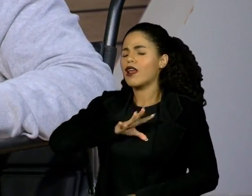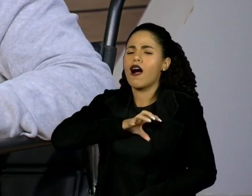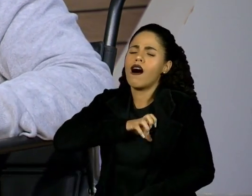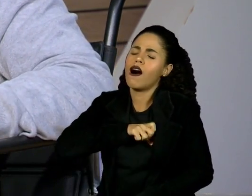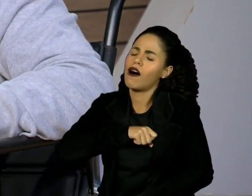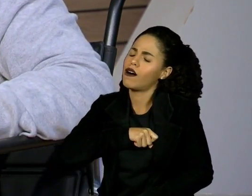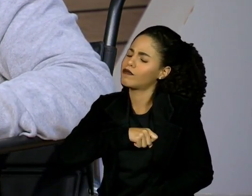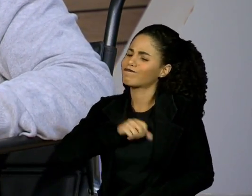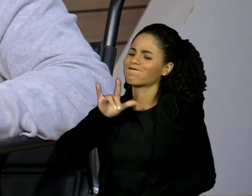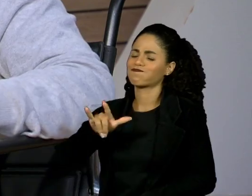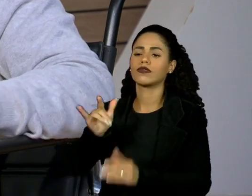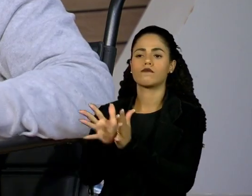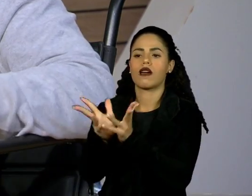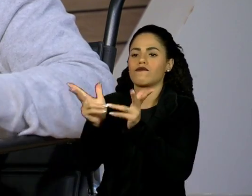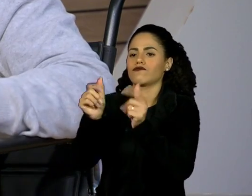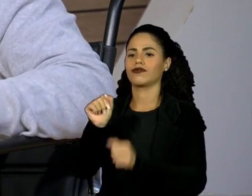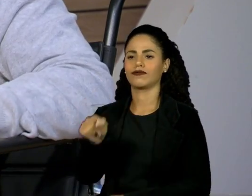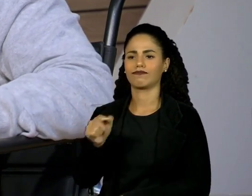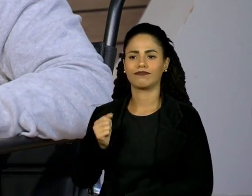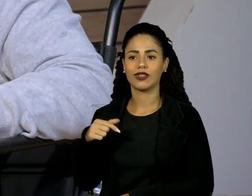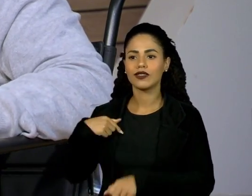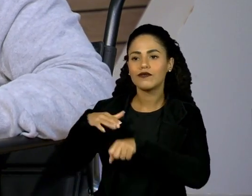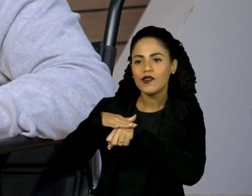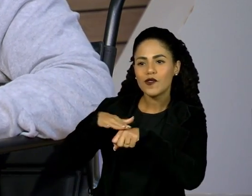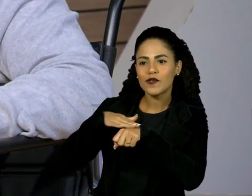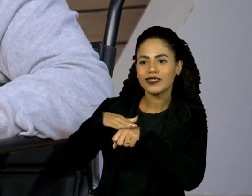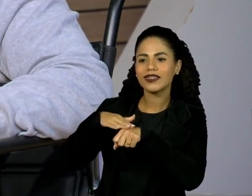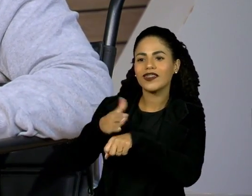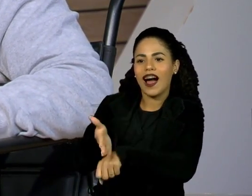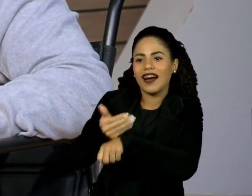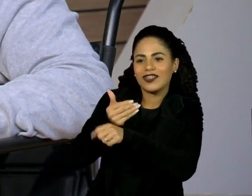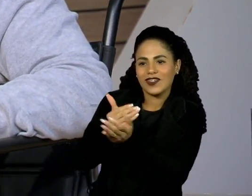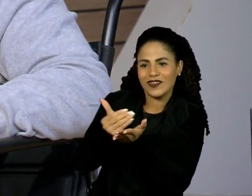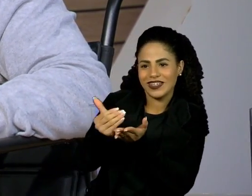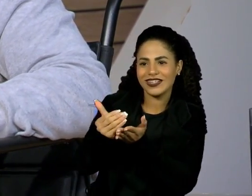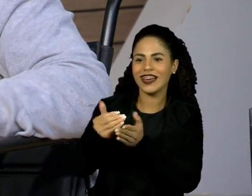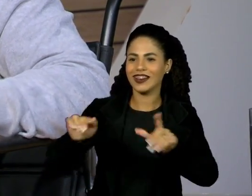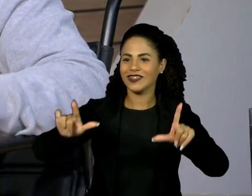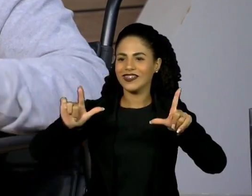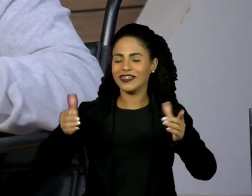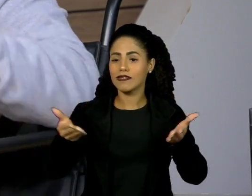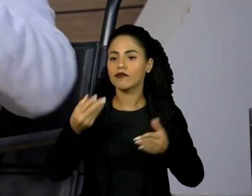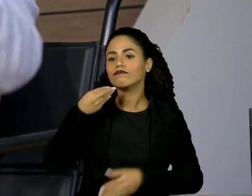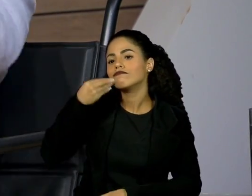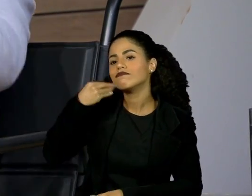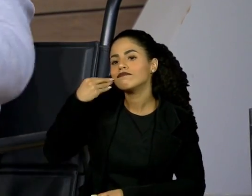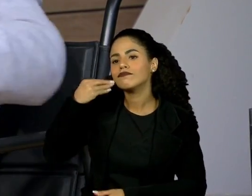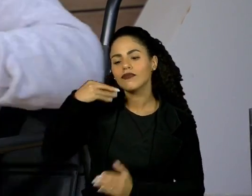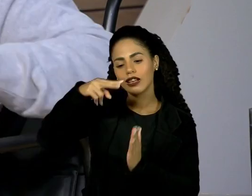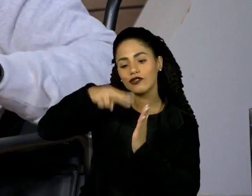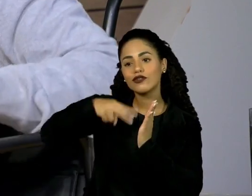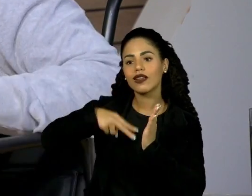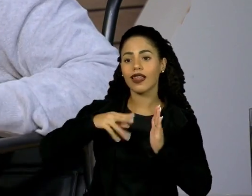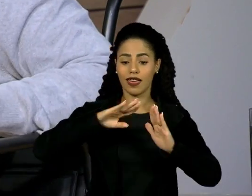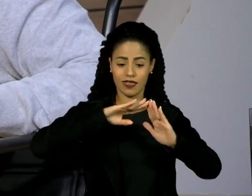maravilhoso. Né? Acho que a gente estava conversando até um pouco antes sobre a experiência de ler na